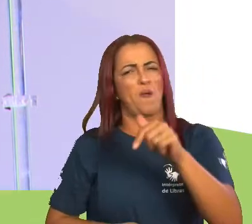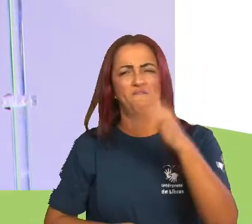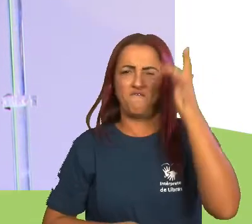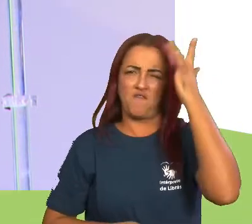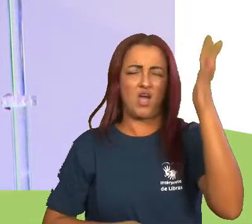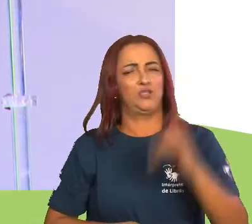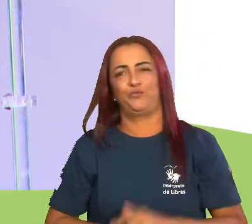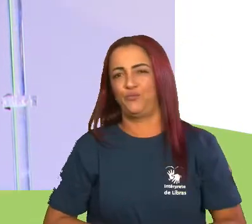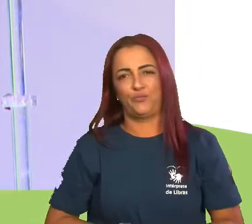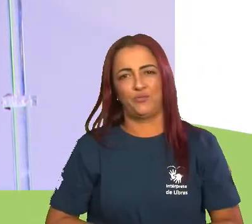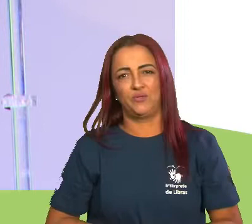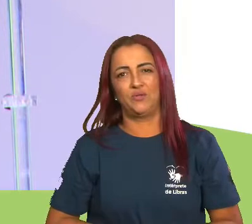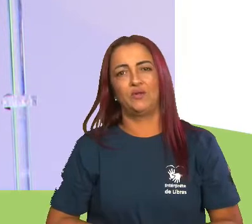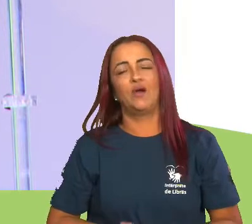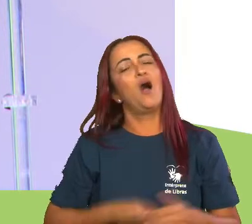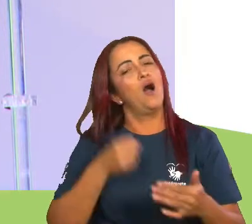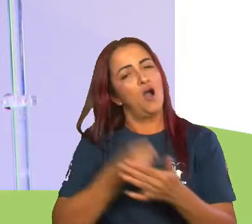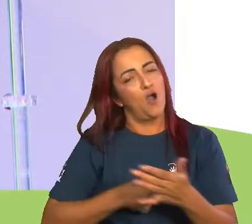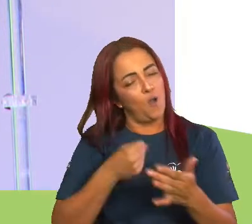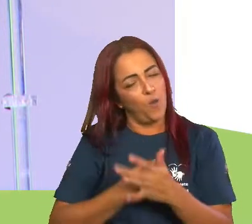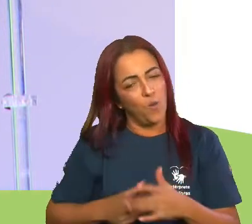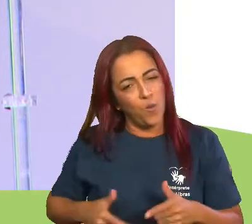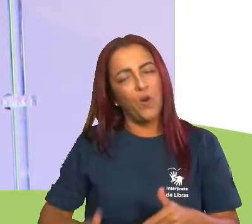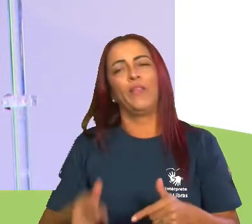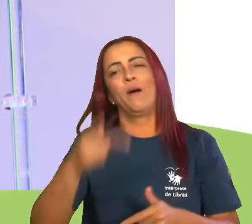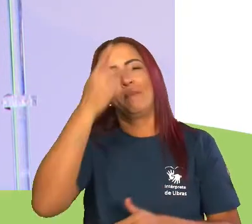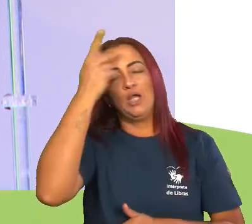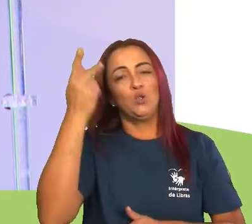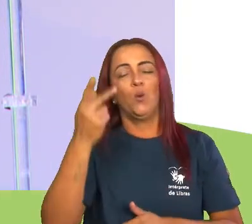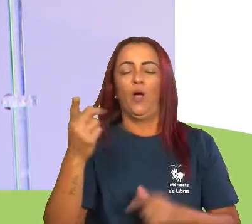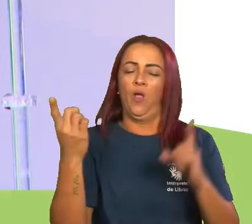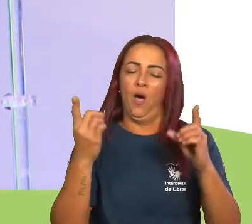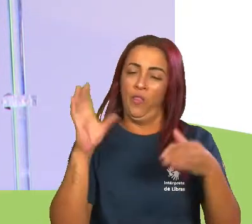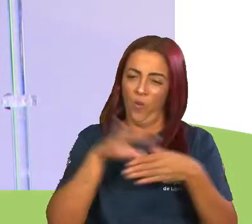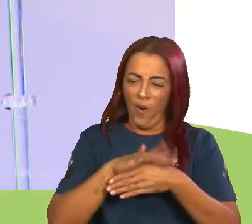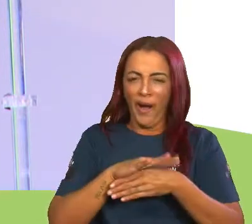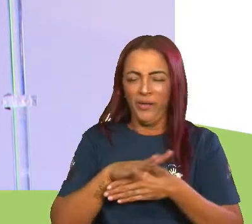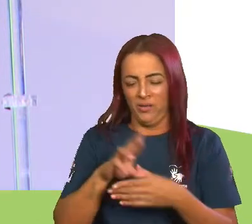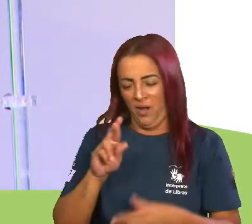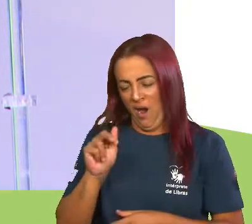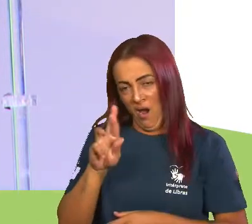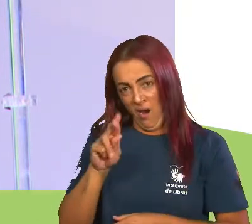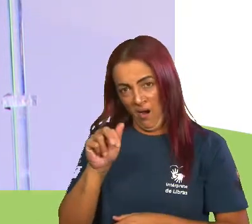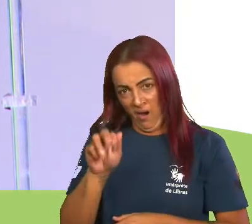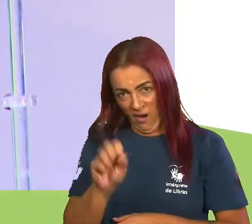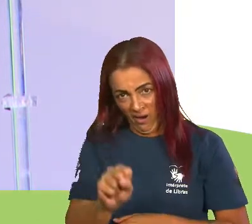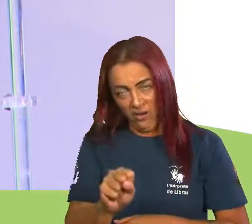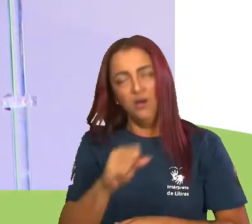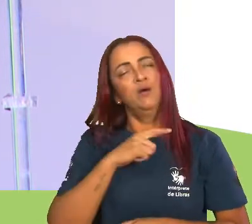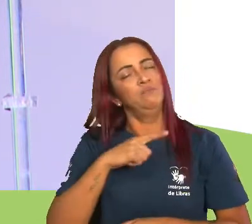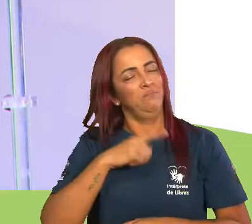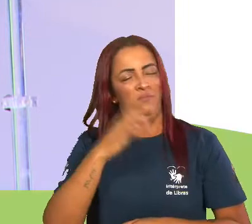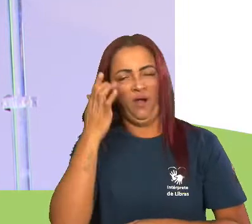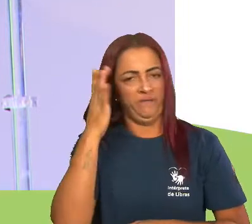fácil. A luta das causas das pessoas com doenças raras também não é fácil. Mas quando se tem amor